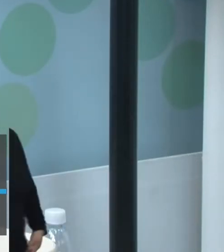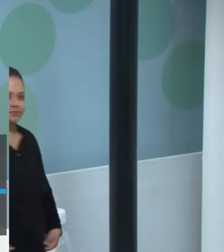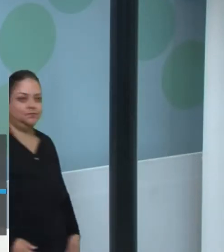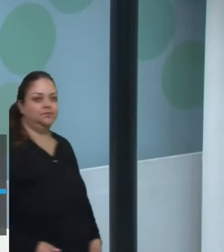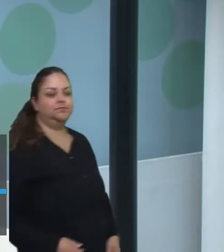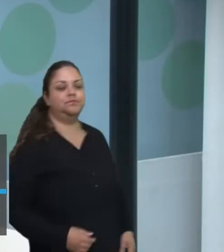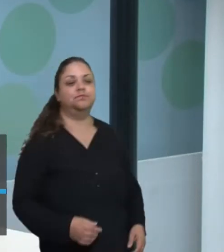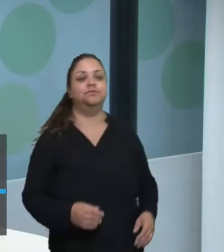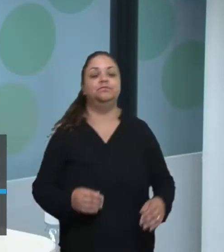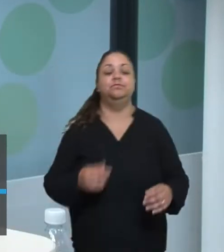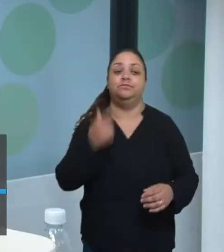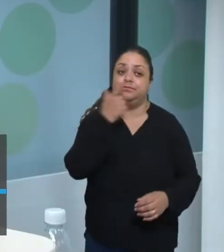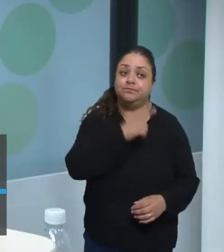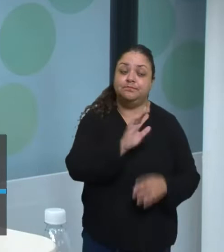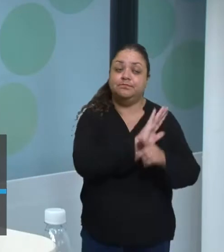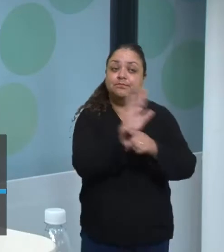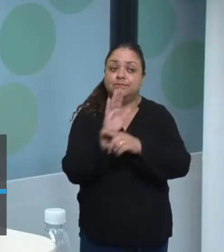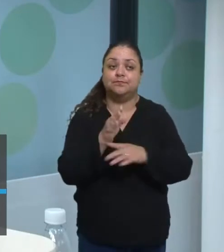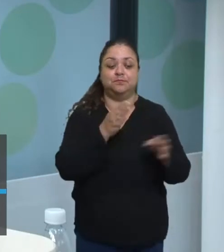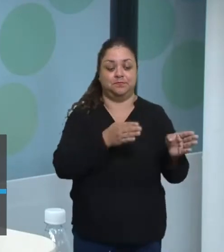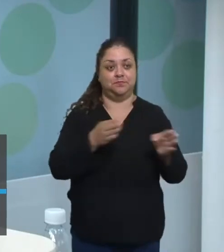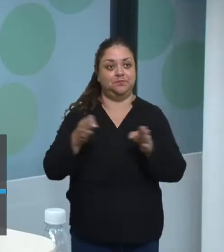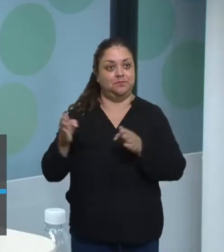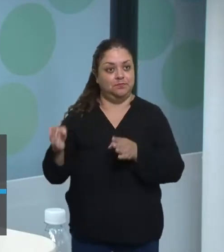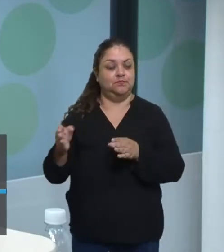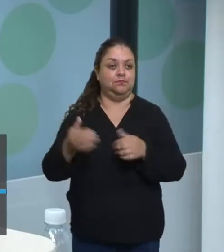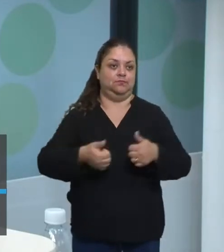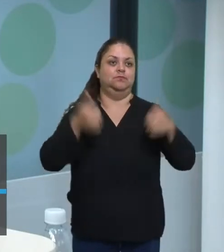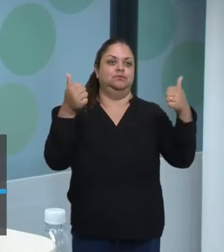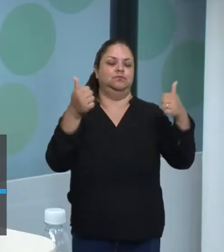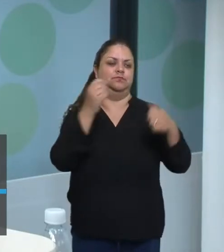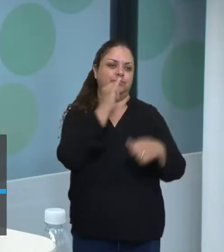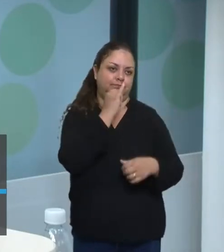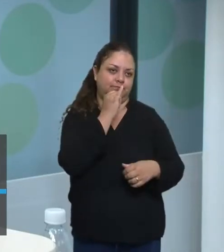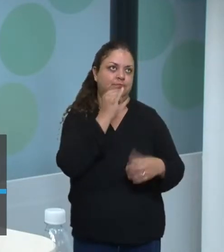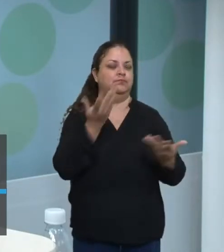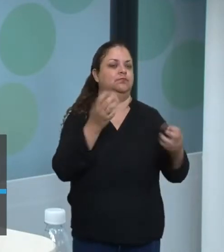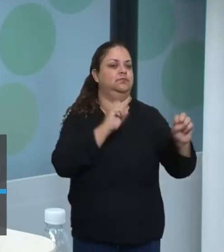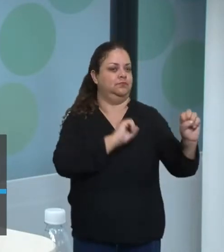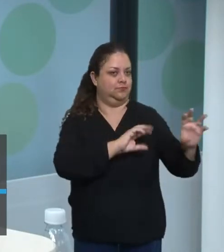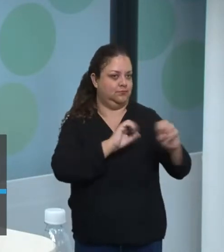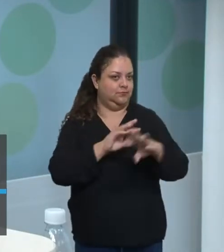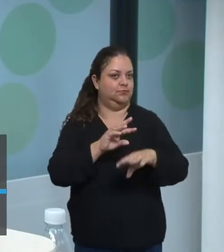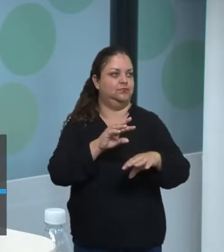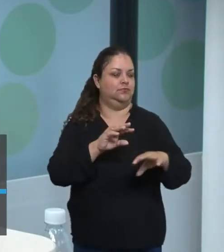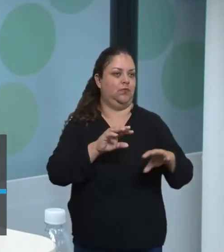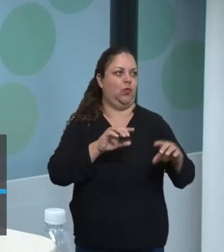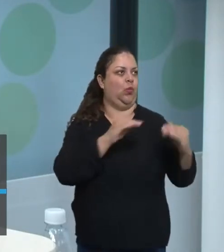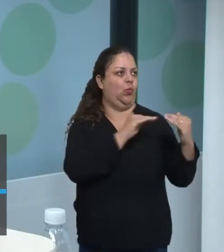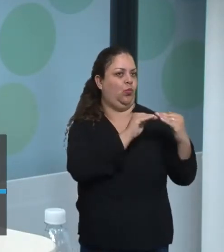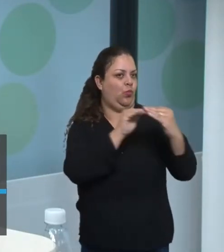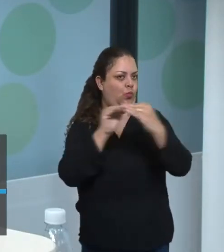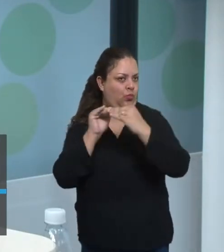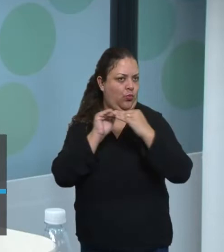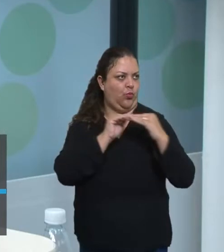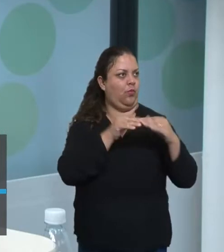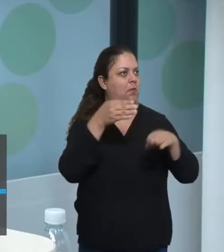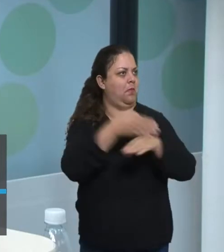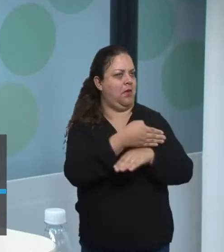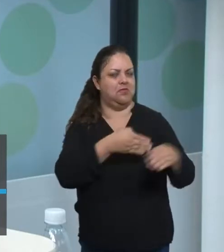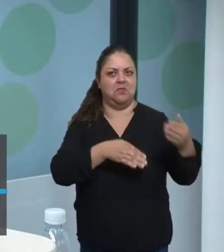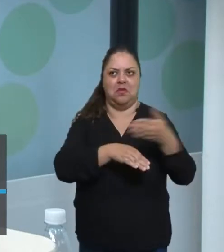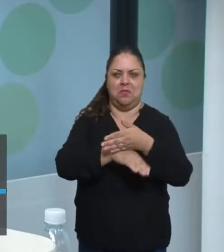processo não é então além de ser tão bem uma orientação mais democrática participativa